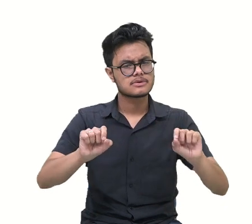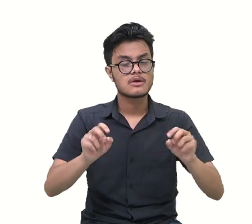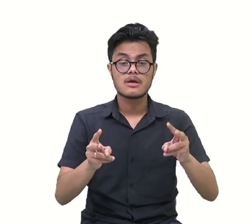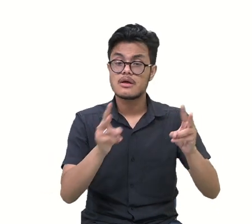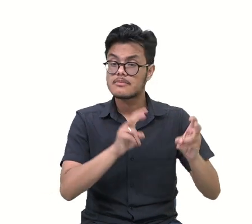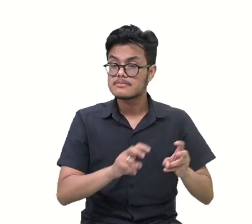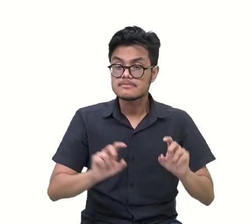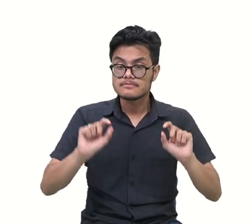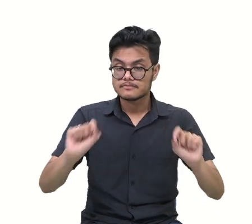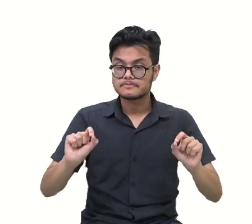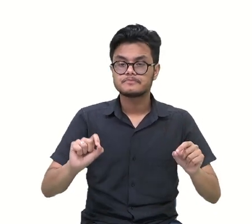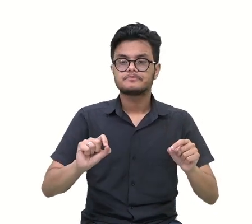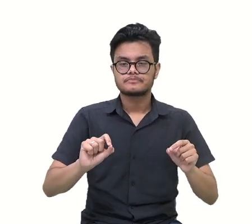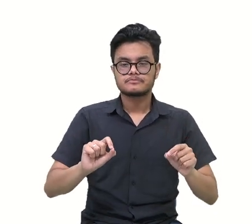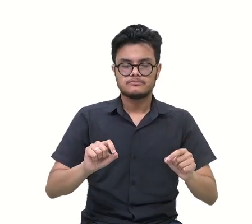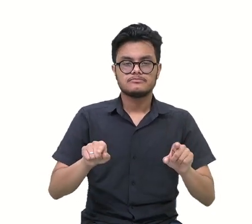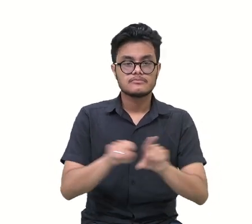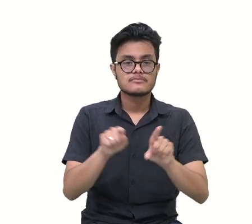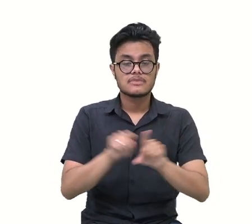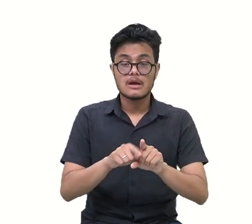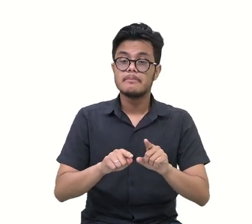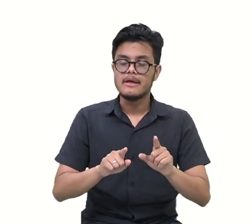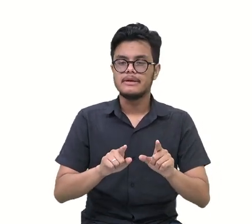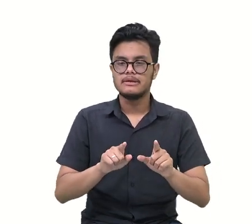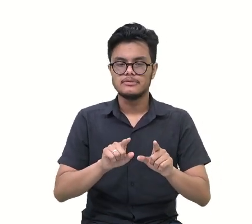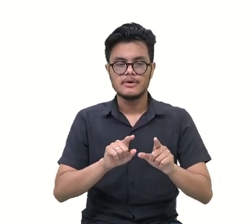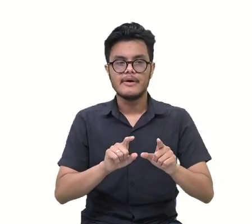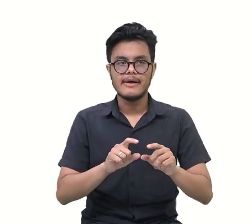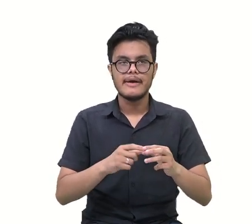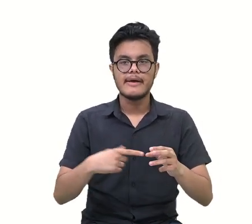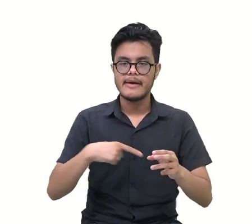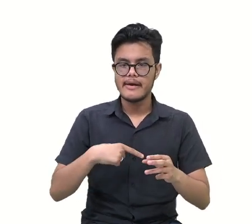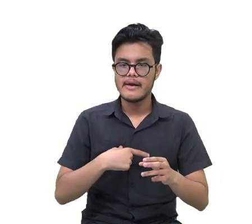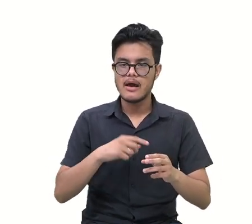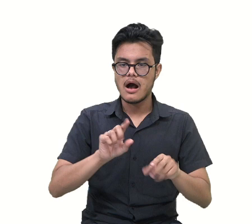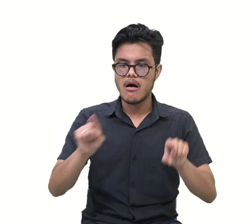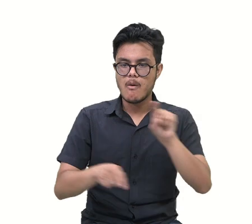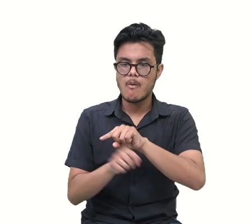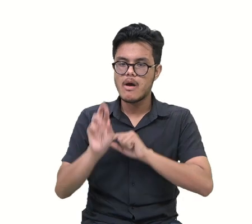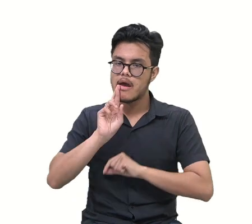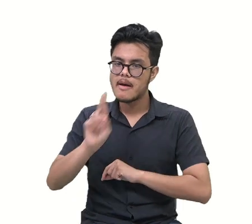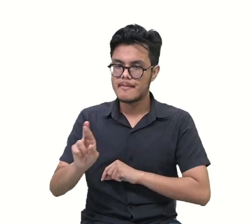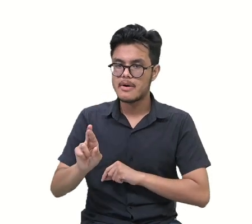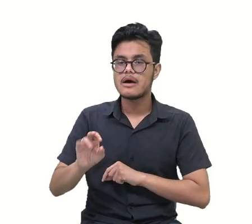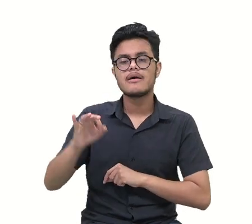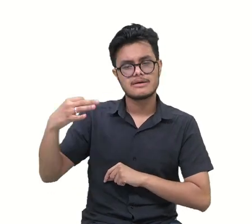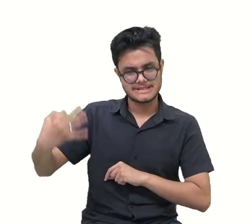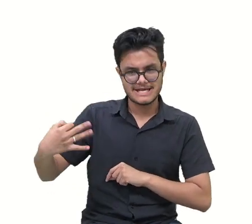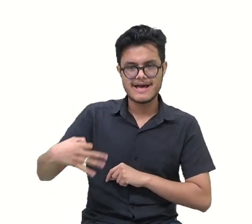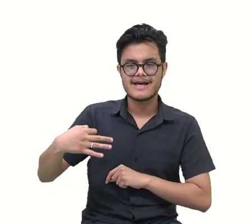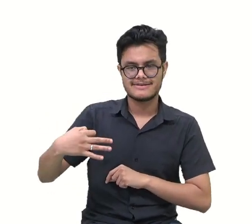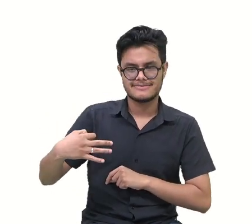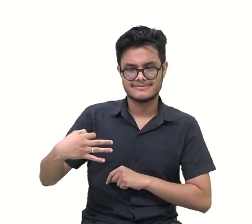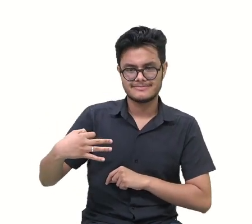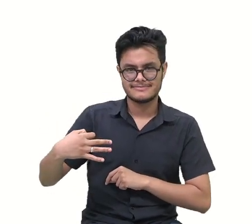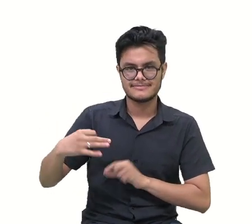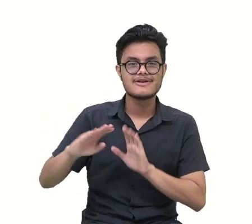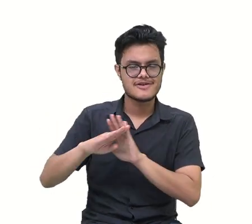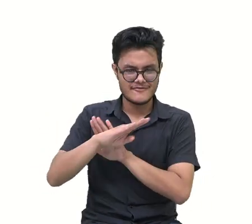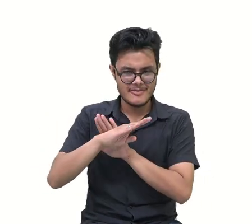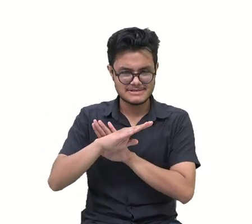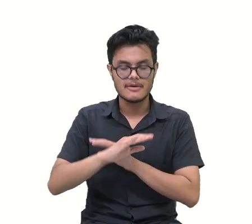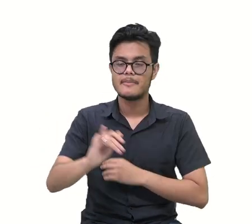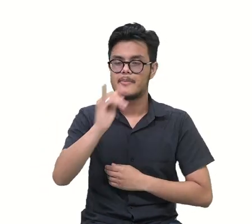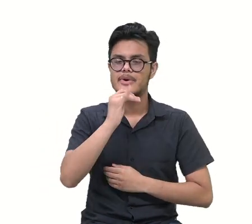que o resultado também será um valor, também não, né? Será um valor bem alto. Como assim,